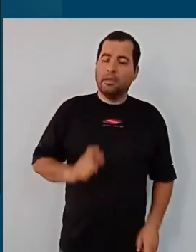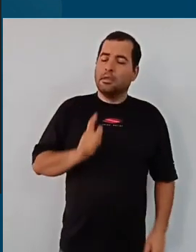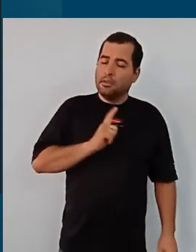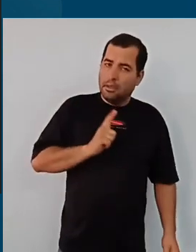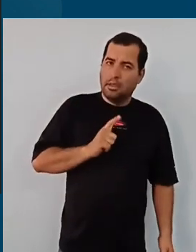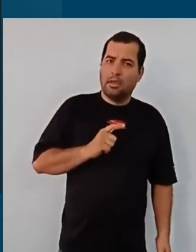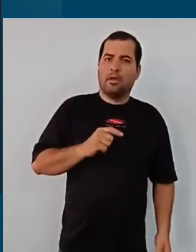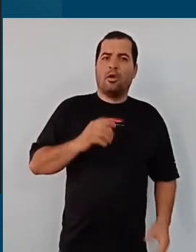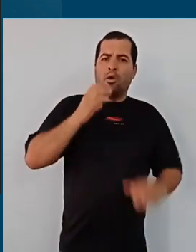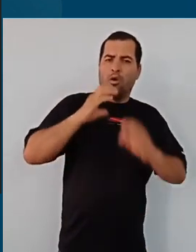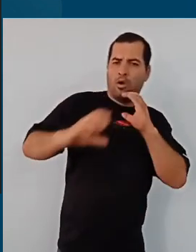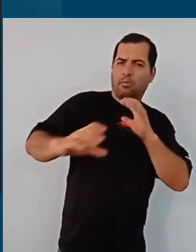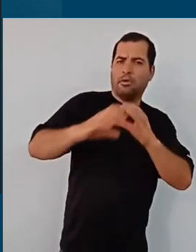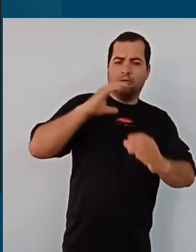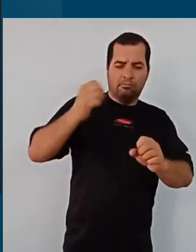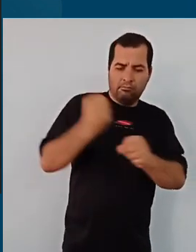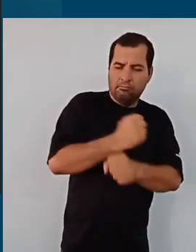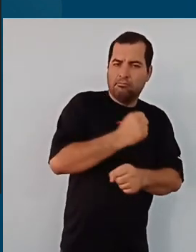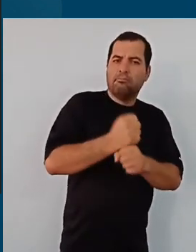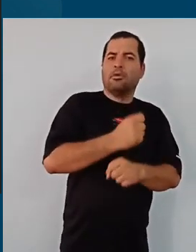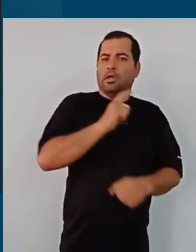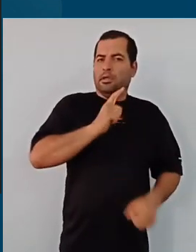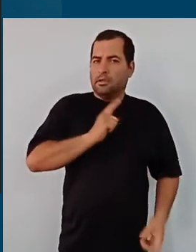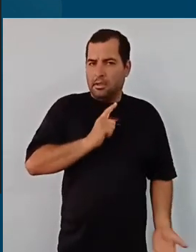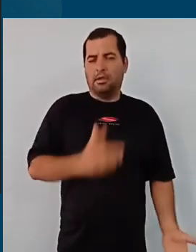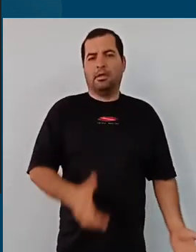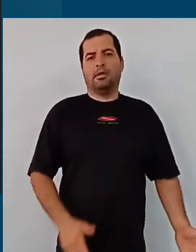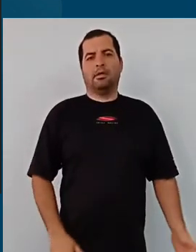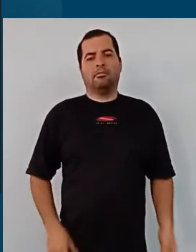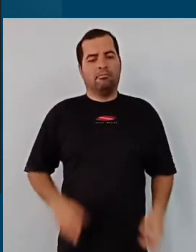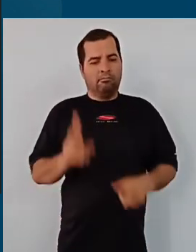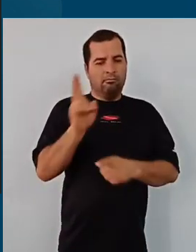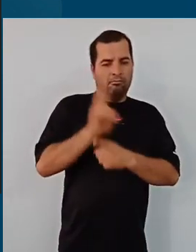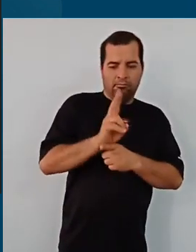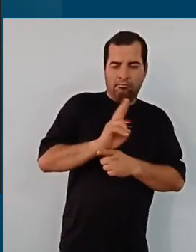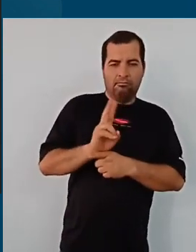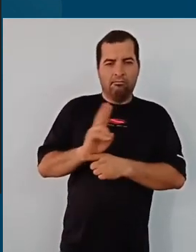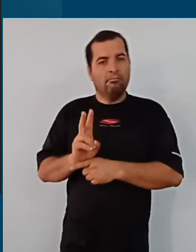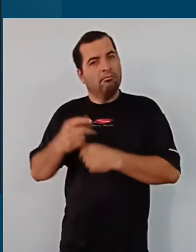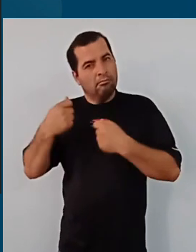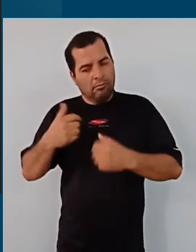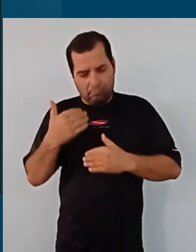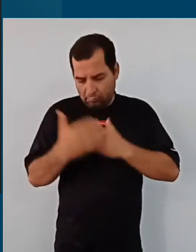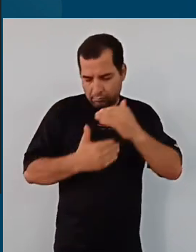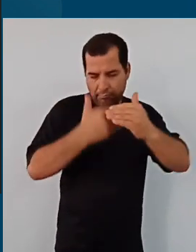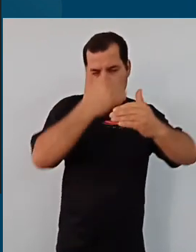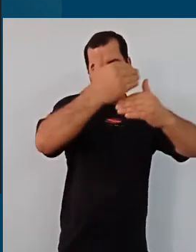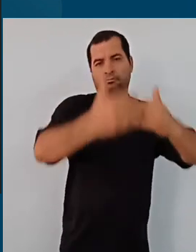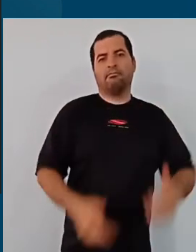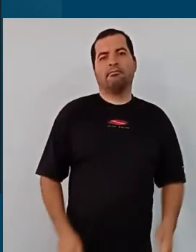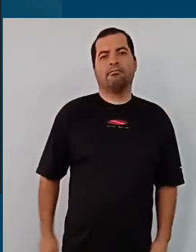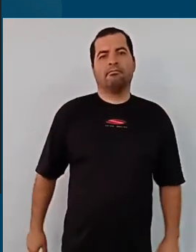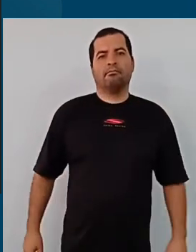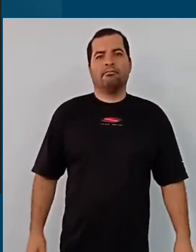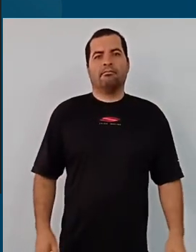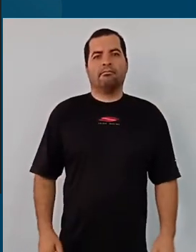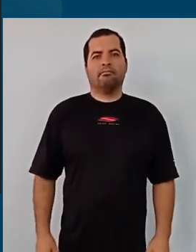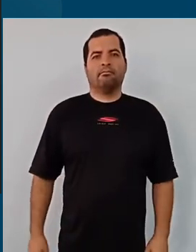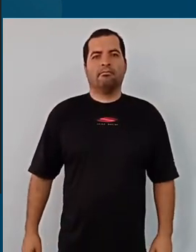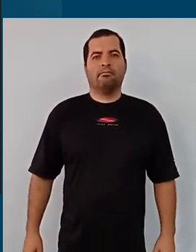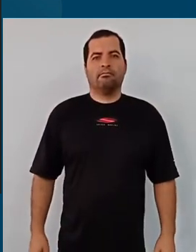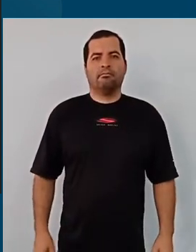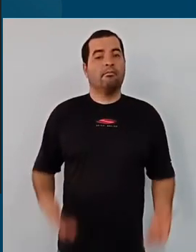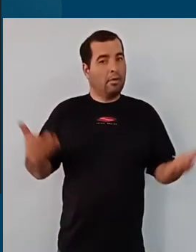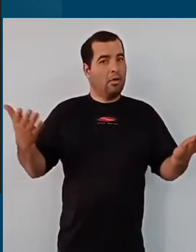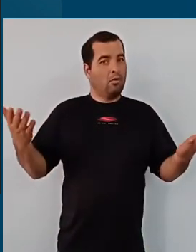de comunicação que precisa ser cuidado e desenvolvido.